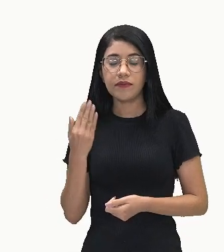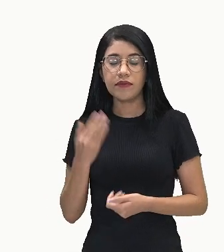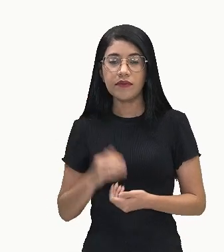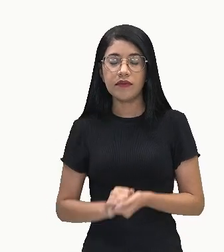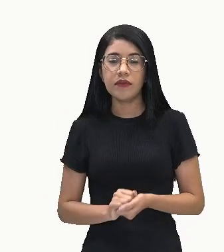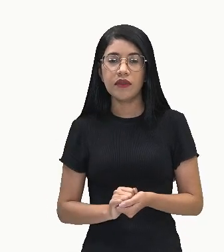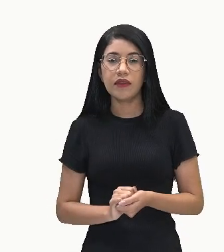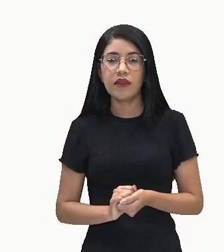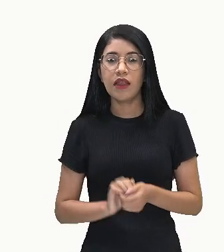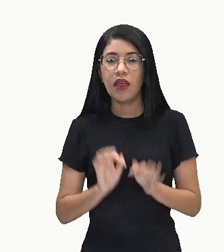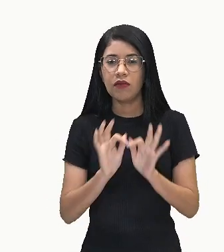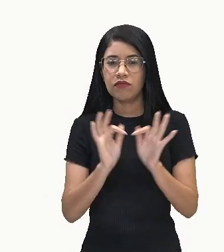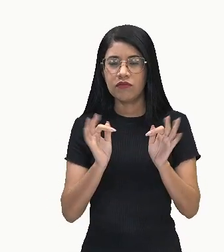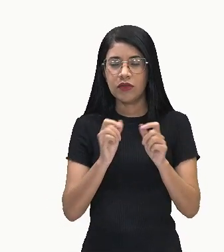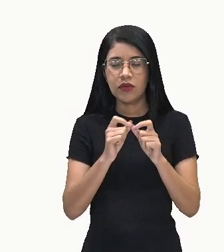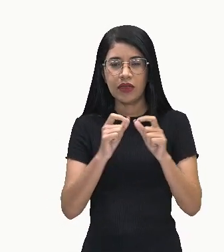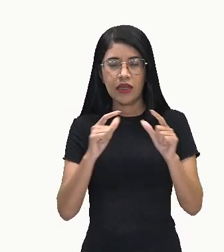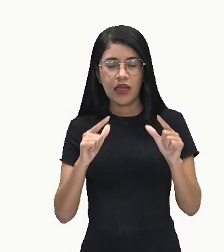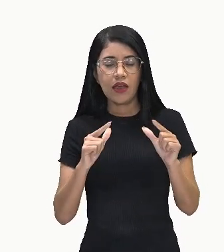forma genérica, né?